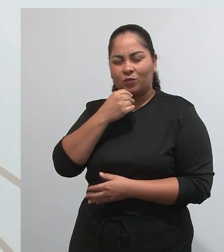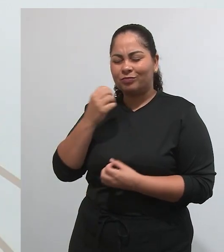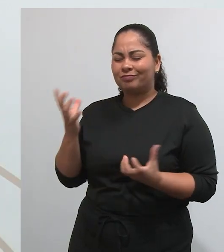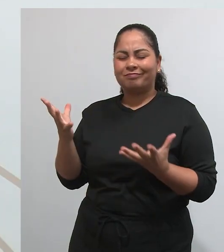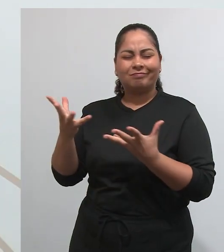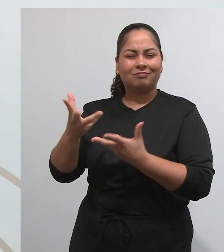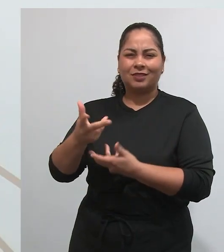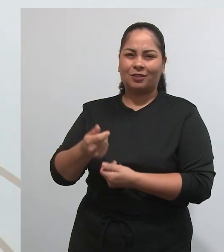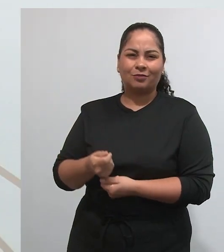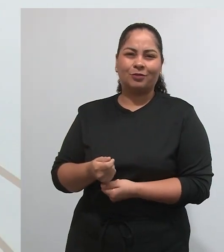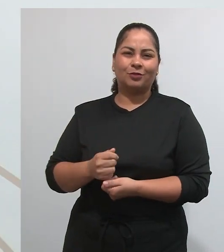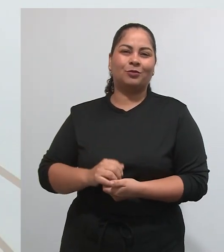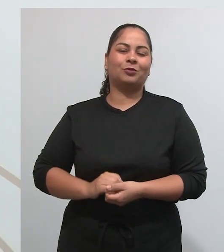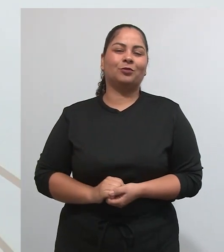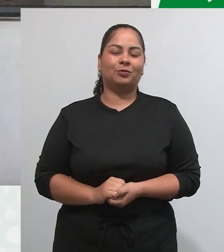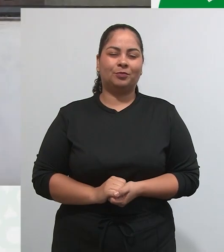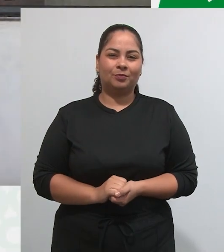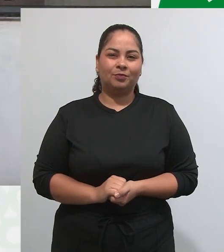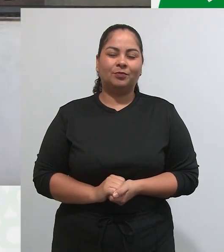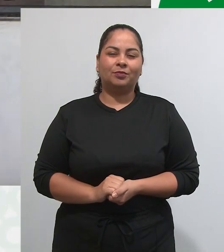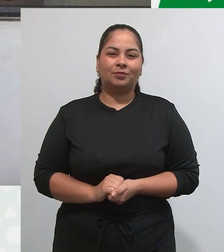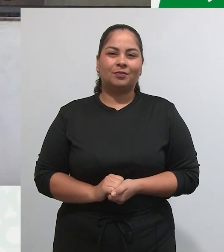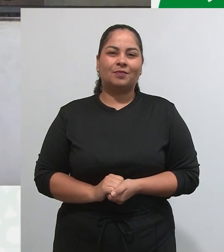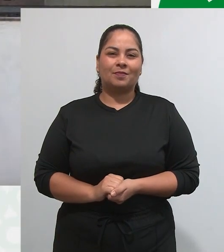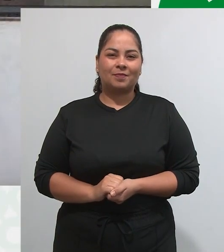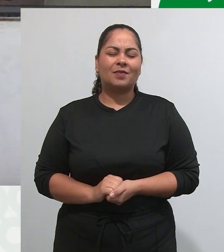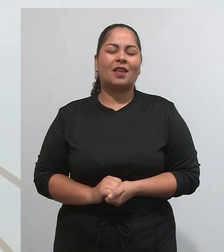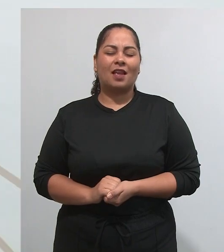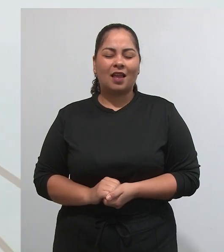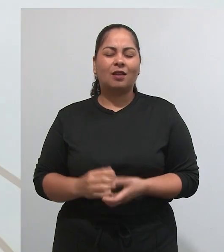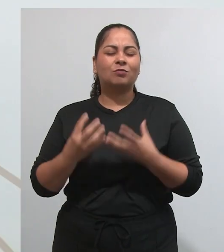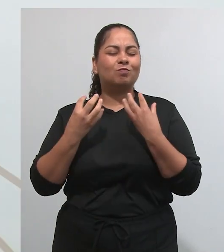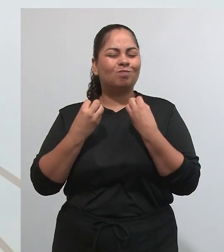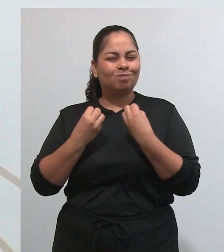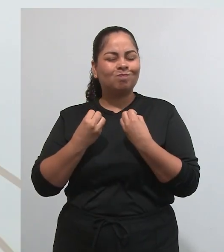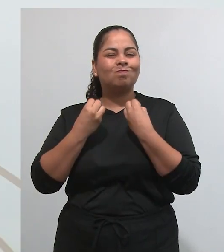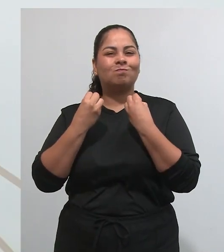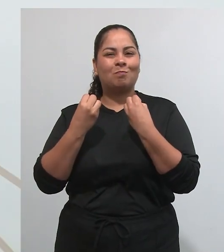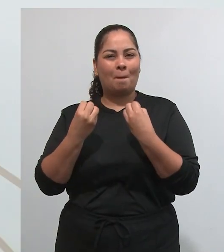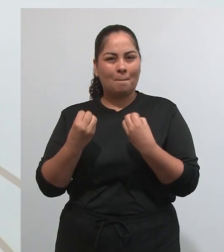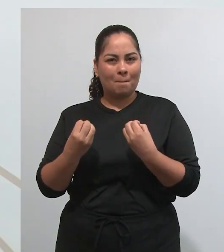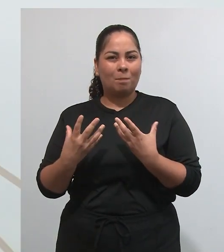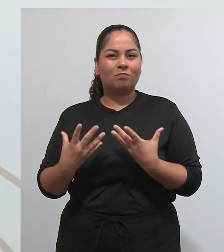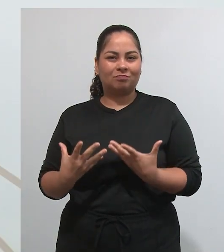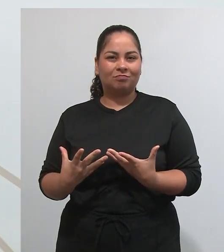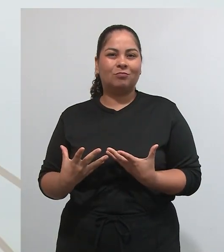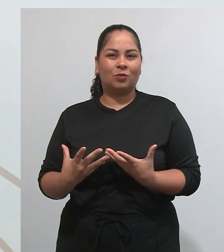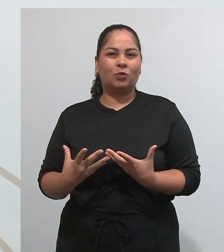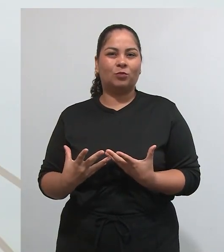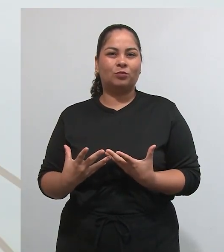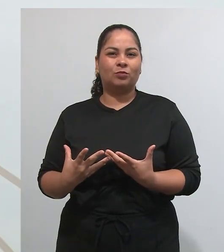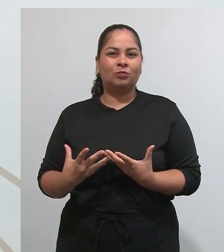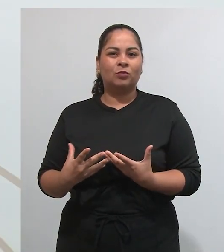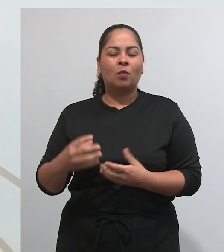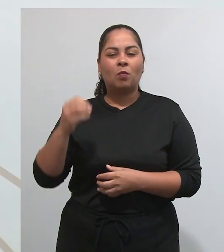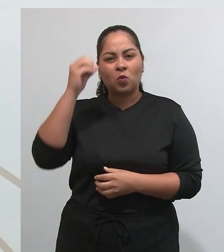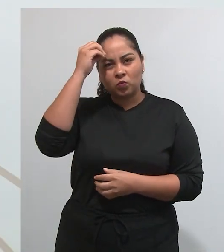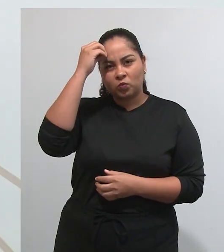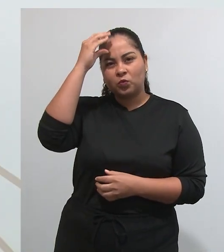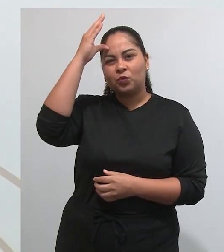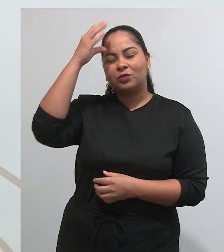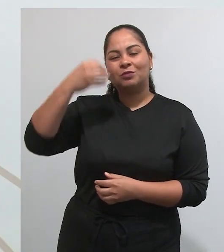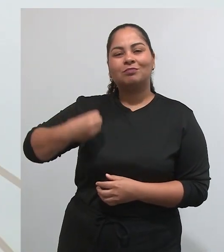é gratificante. Emocionante, é uma coisa que supera qualquer ação, qualquer reconhecimento institucional, é